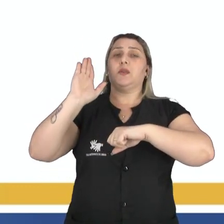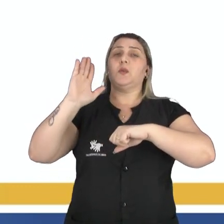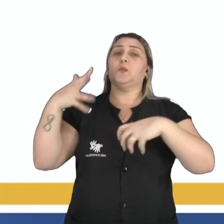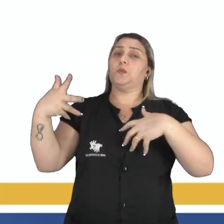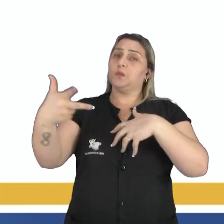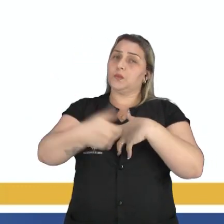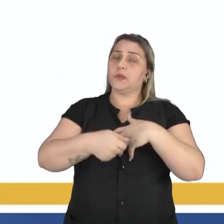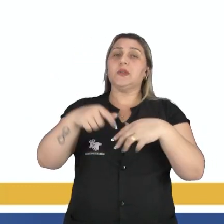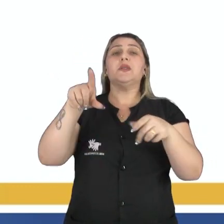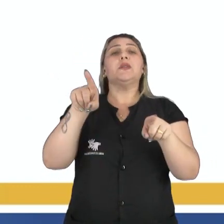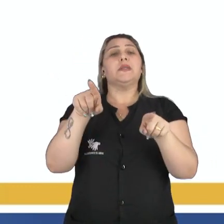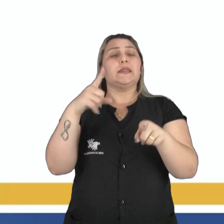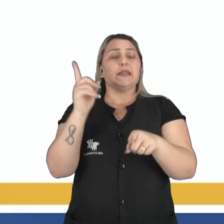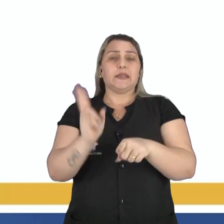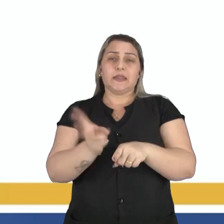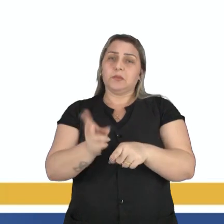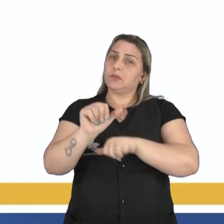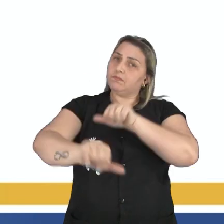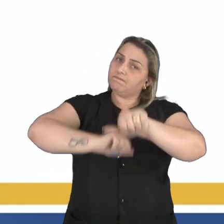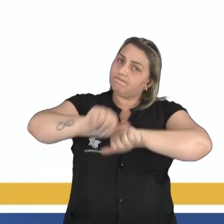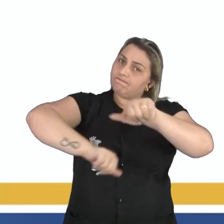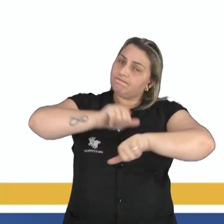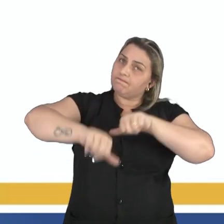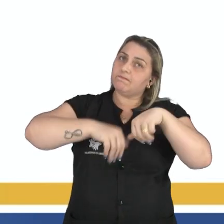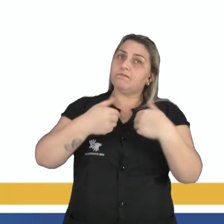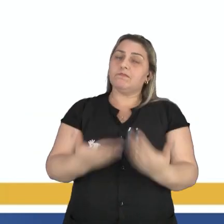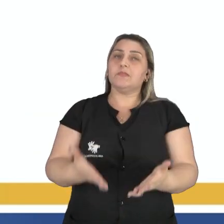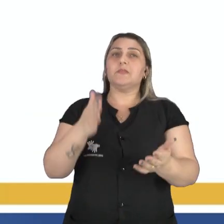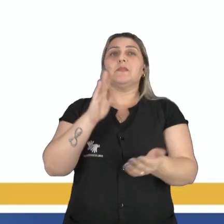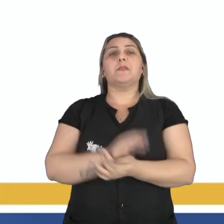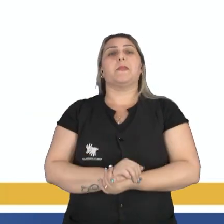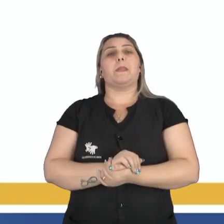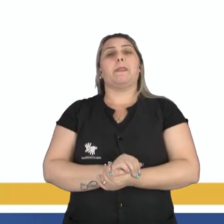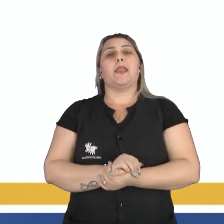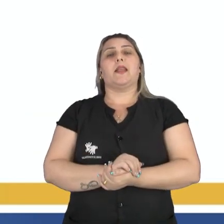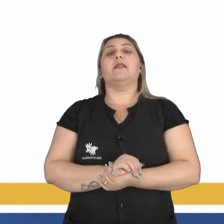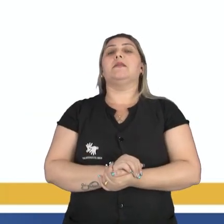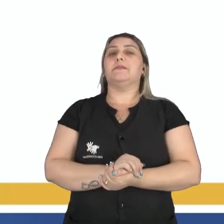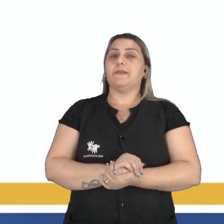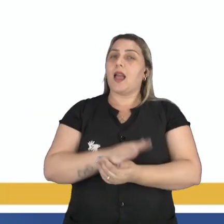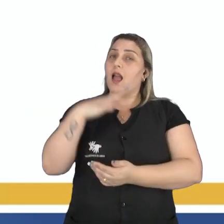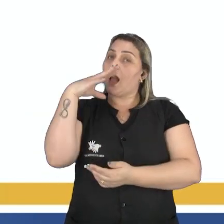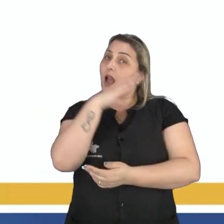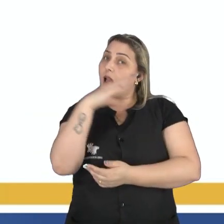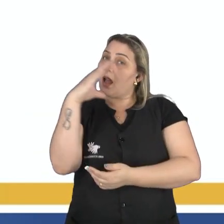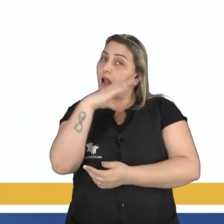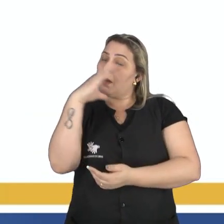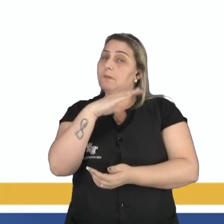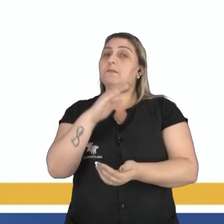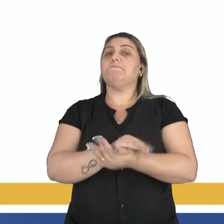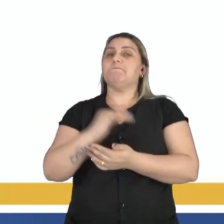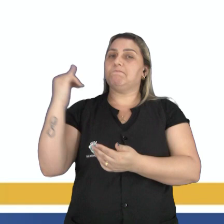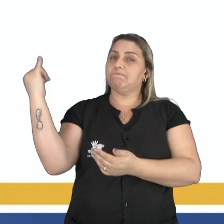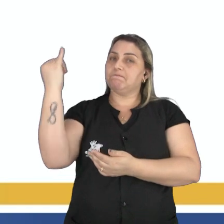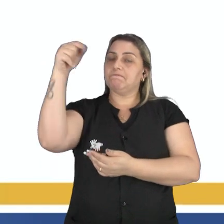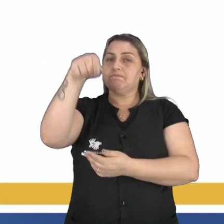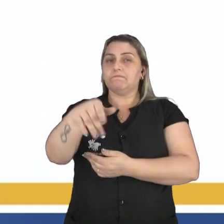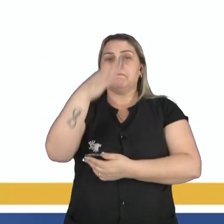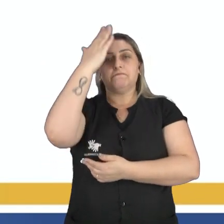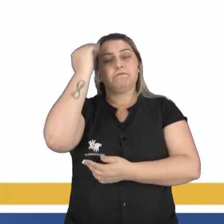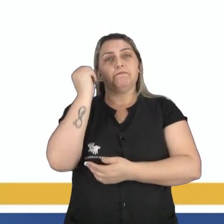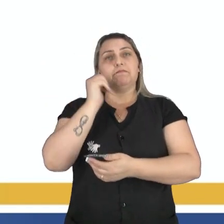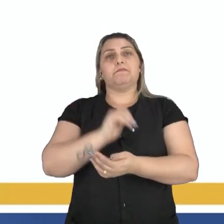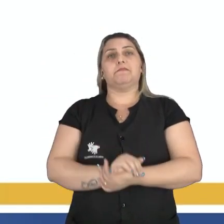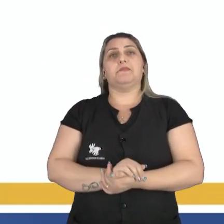dinamicidade, pois estão em constante alteração. Então elas se modificam com bastante rapidez. Isso é muito importante você